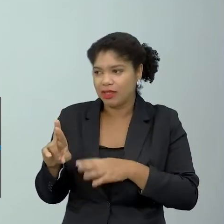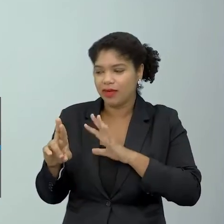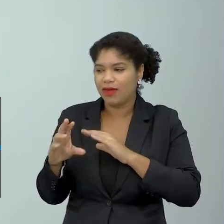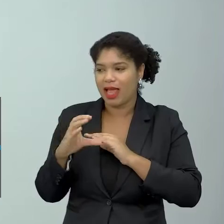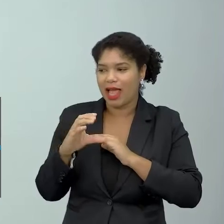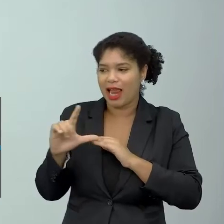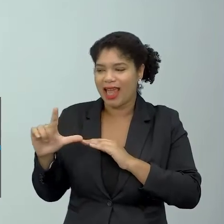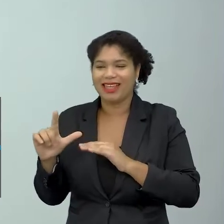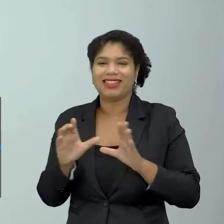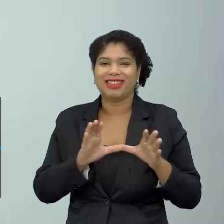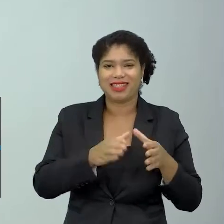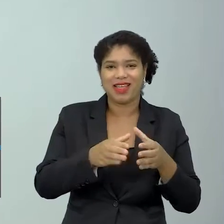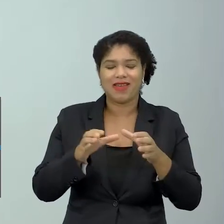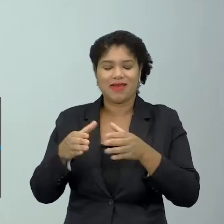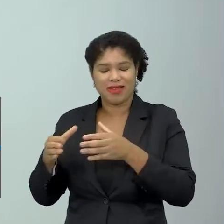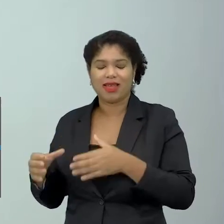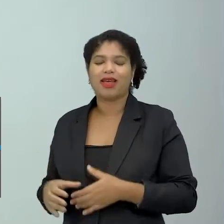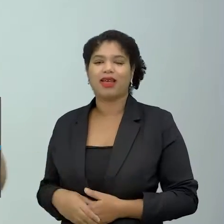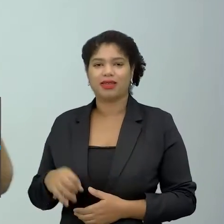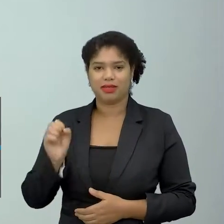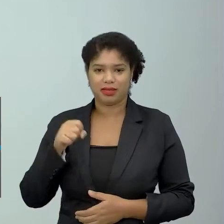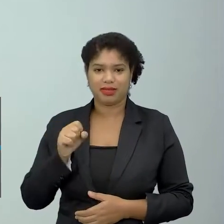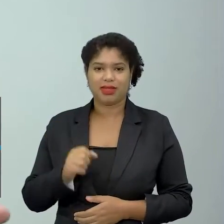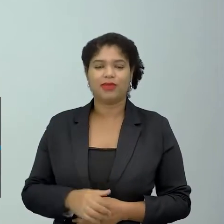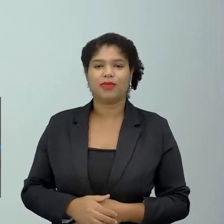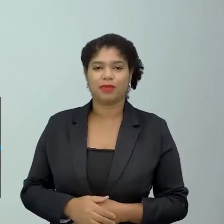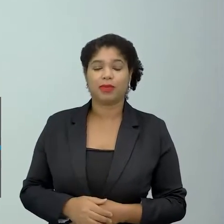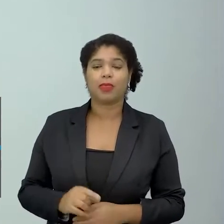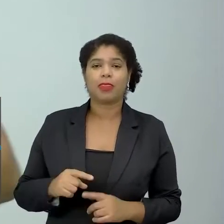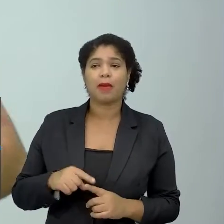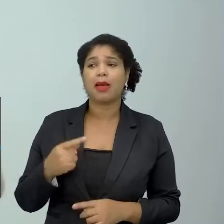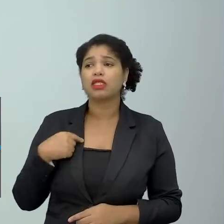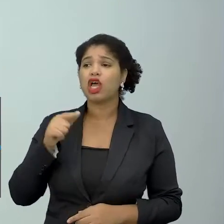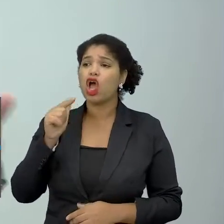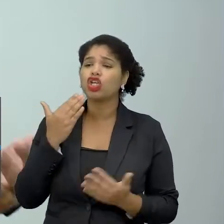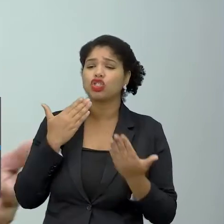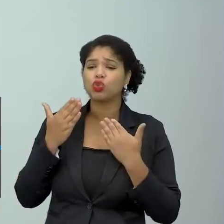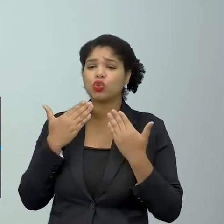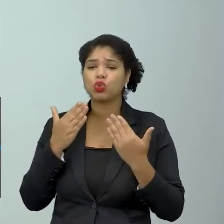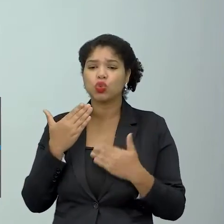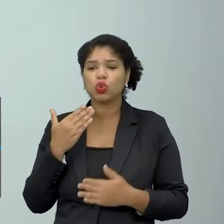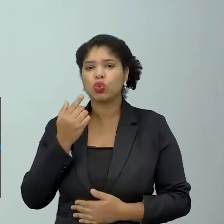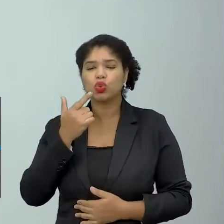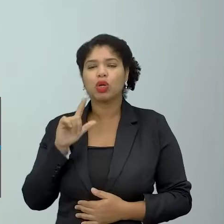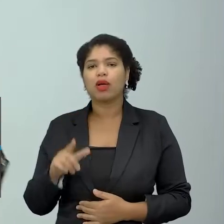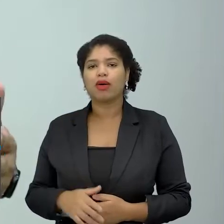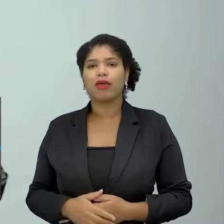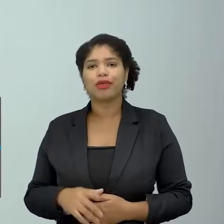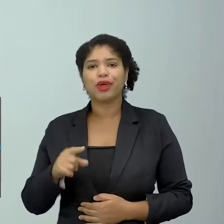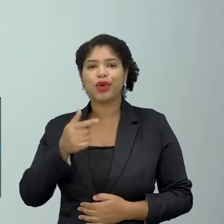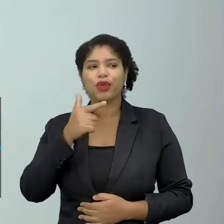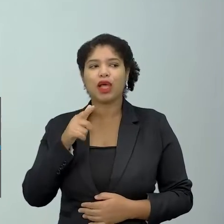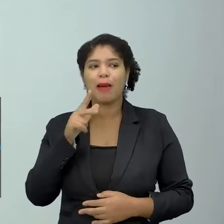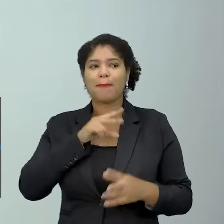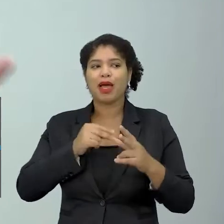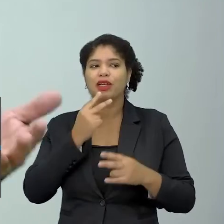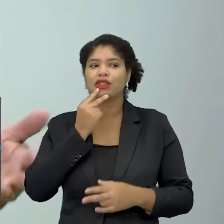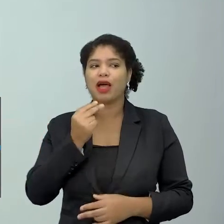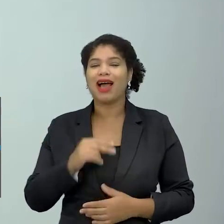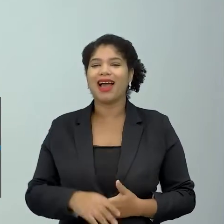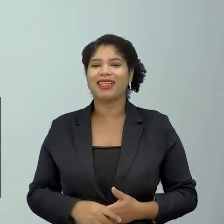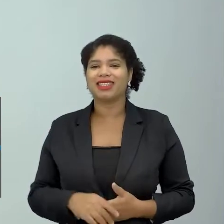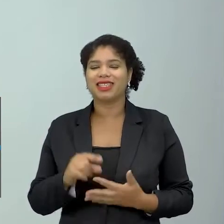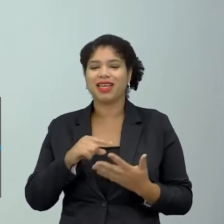classificar alguns termos, coisa que antes não tinha. Então, olha, a pessoa fala, não, mas olha, essa discussão, sei lá, estão